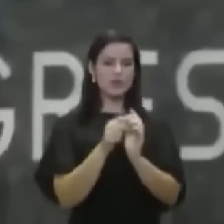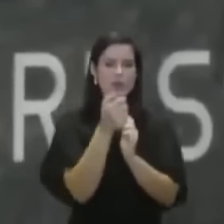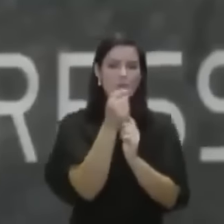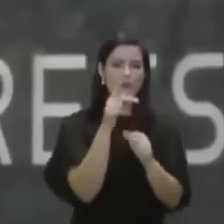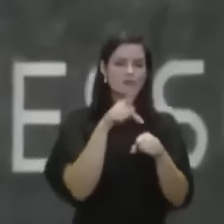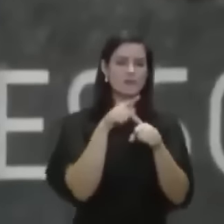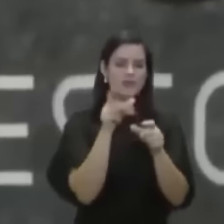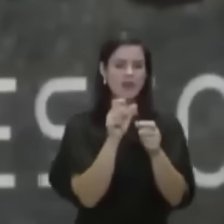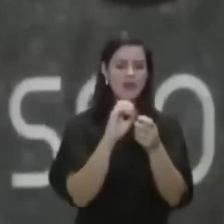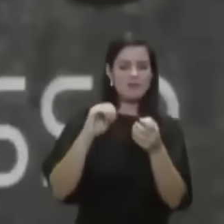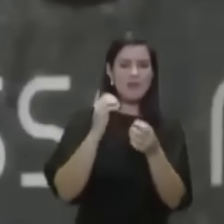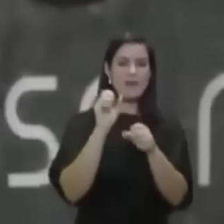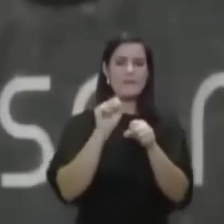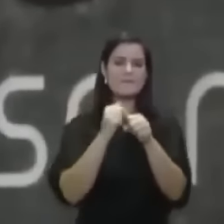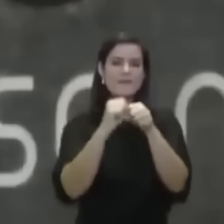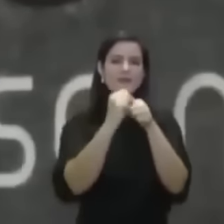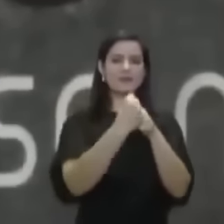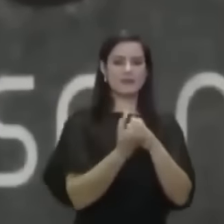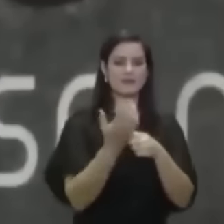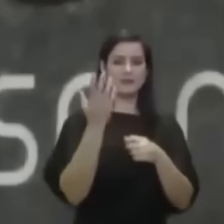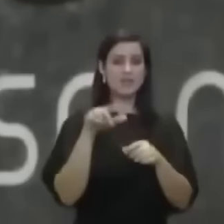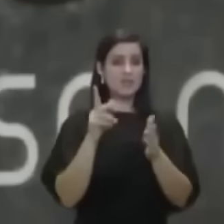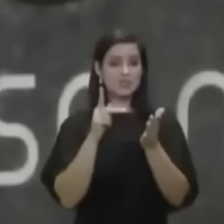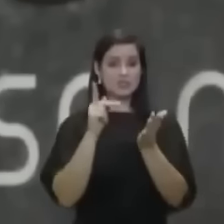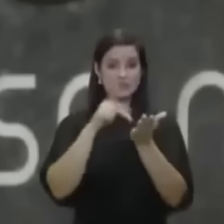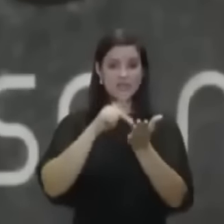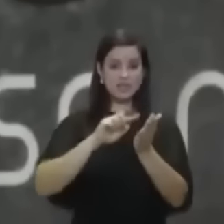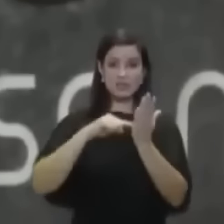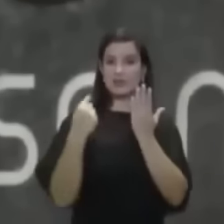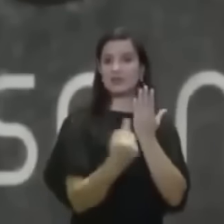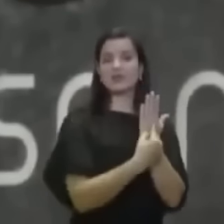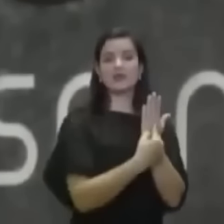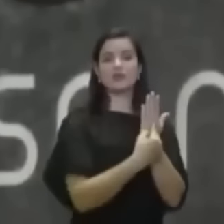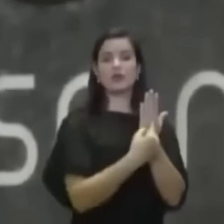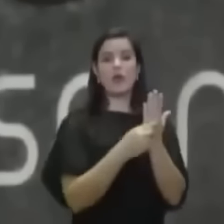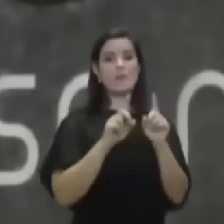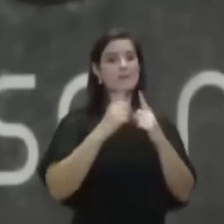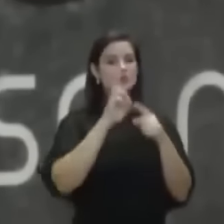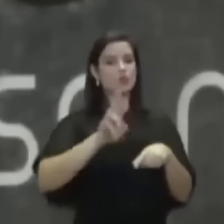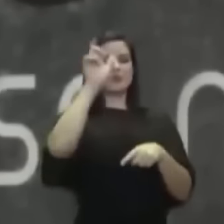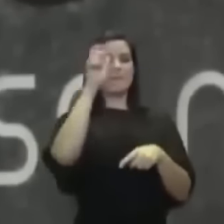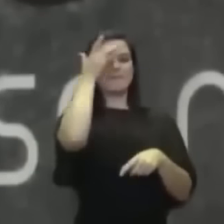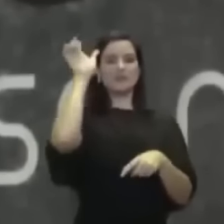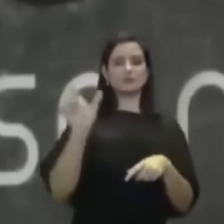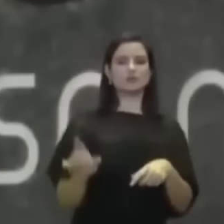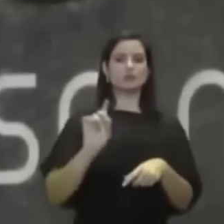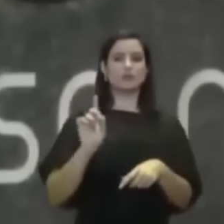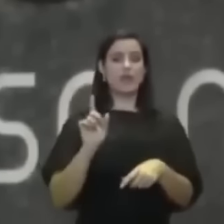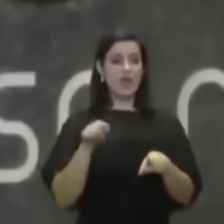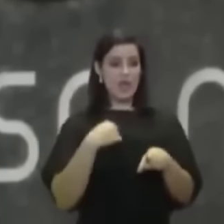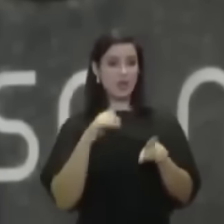inabalável. Metáfora essa não usada para homens. Então o que Jesus Cristo disse para ele foi o seguinte: eu também te digo que tu